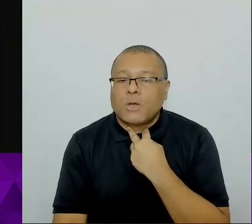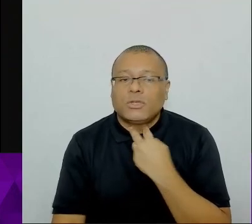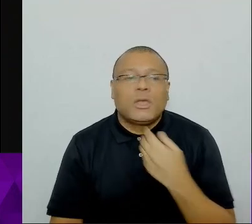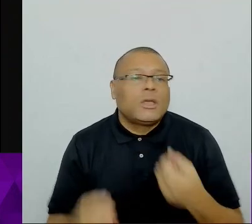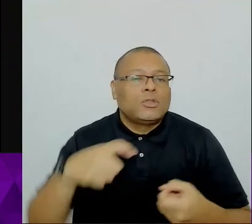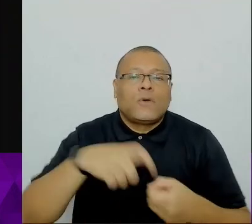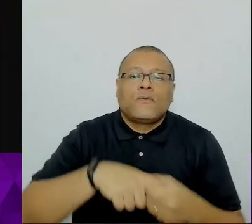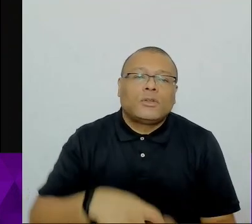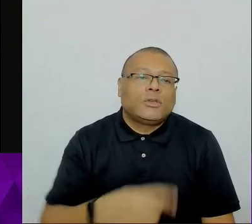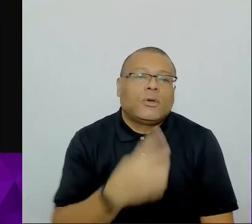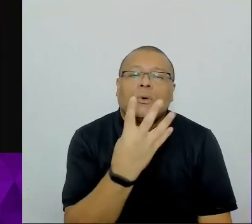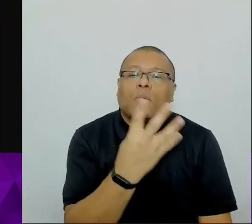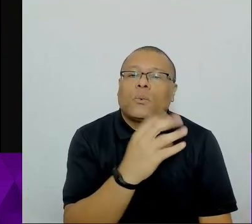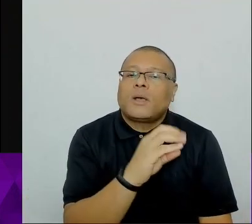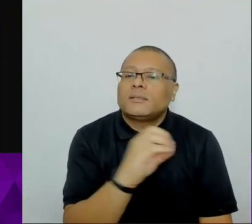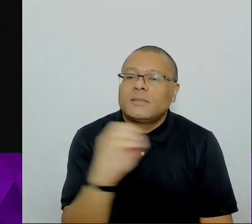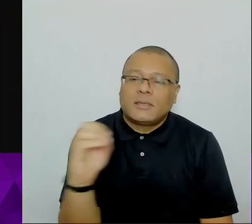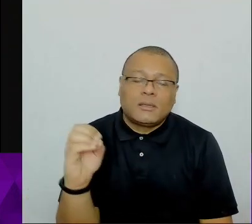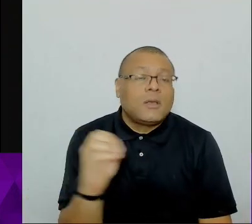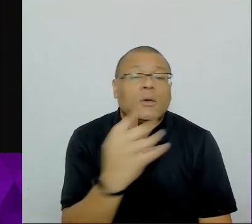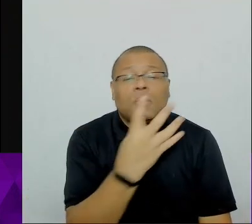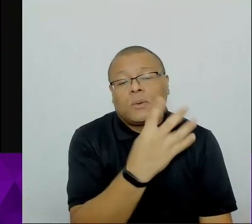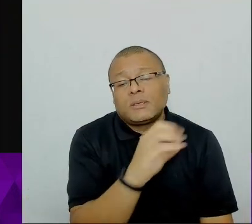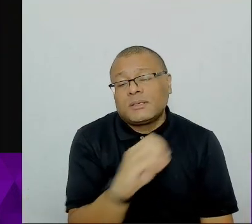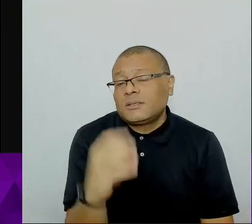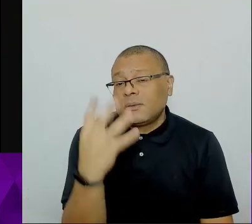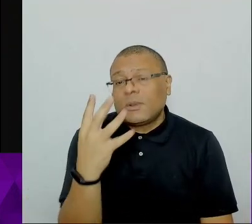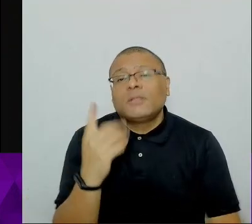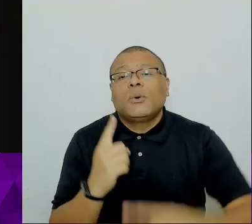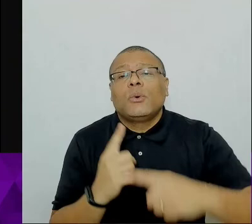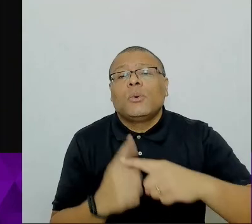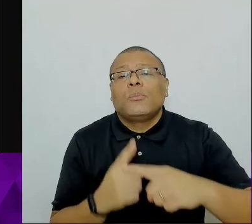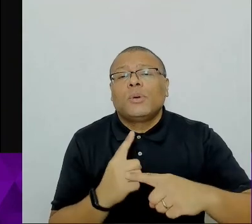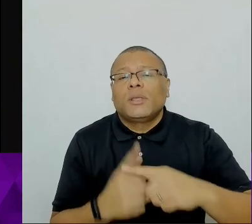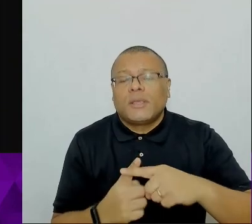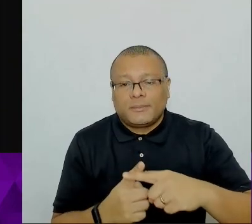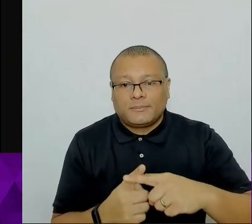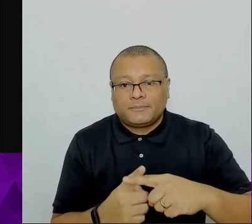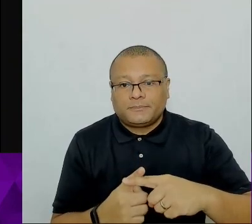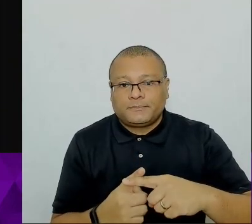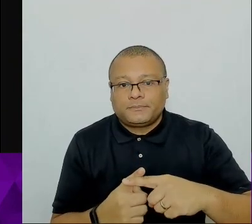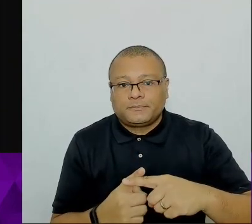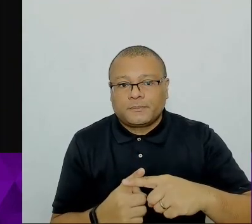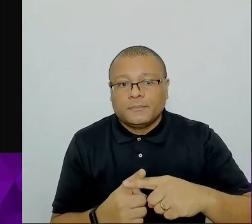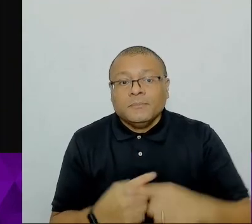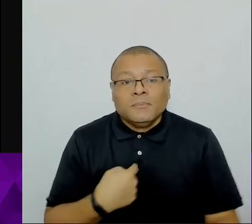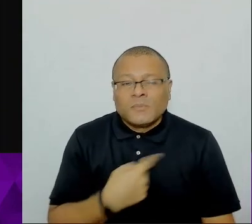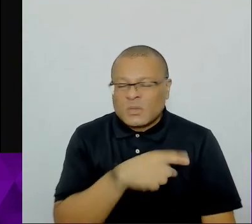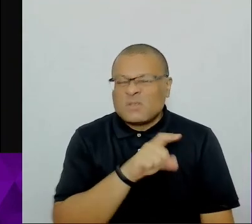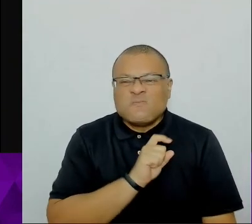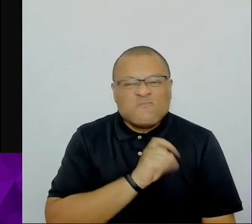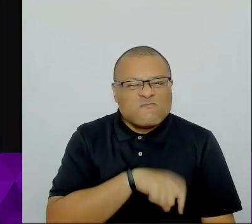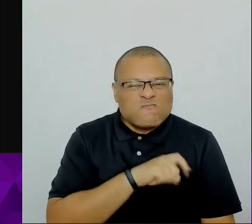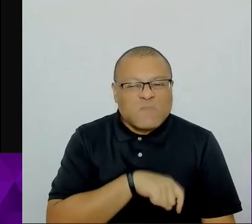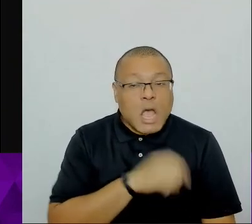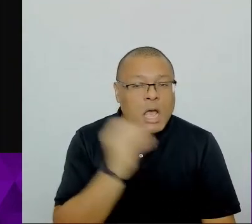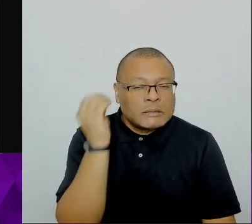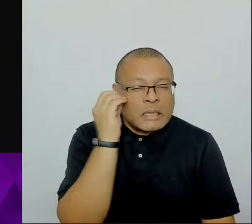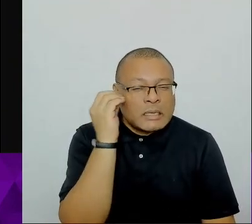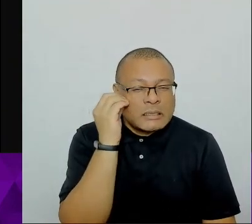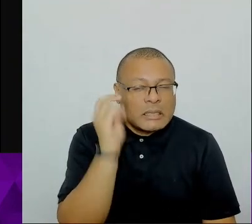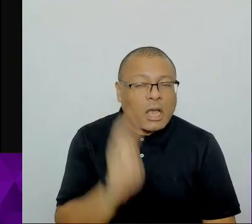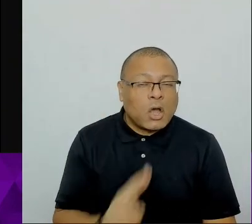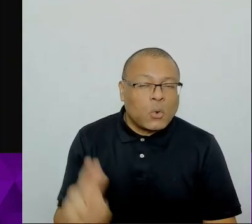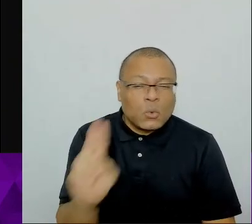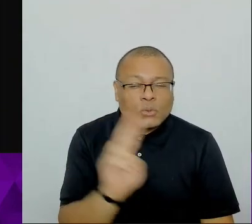403, retorno 404. Por quê? Se eu sou um cliente malicioso, eu posso tentar utilizar essas